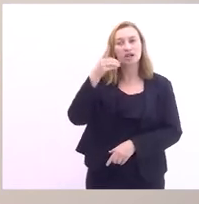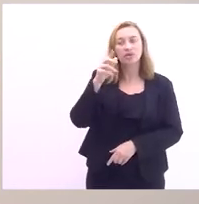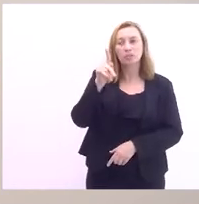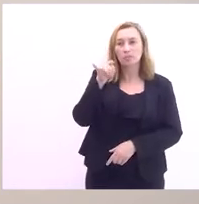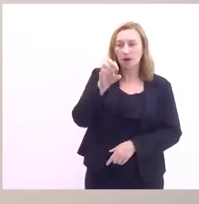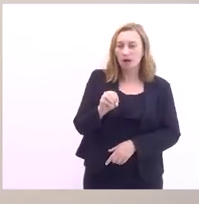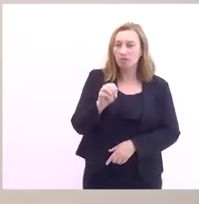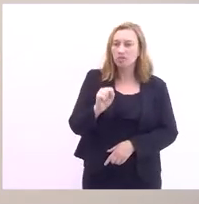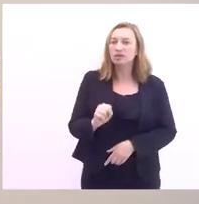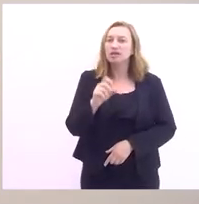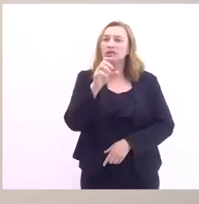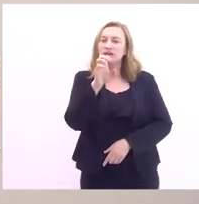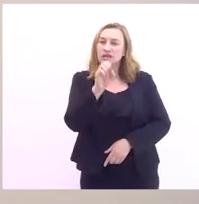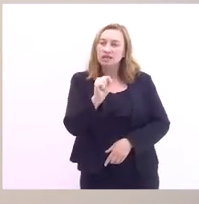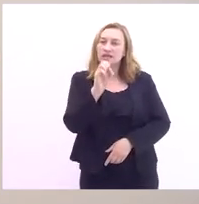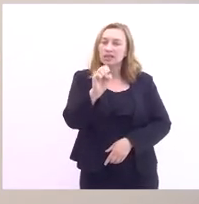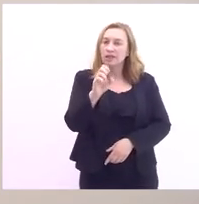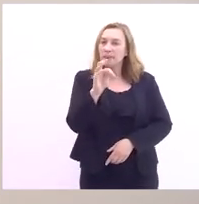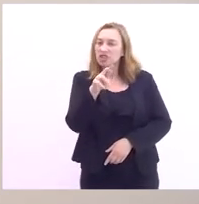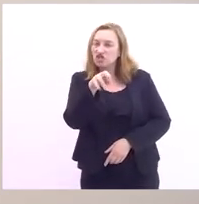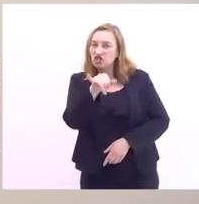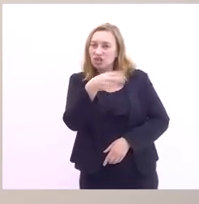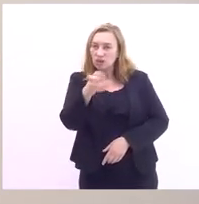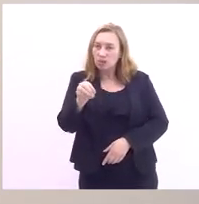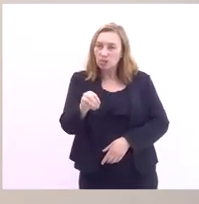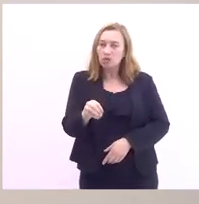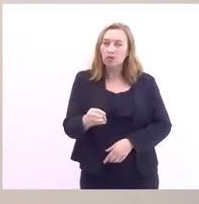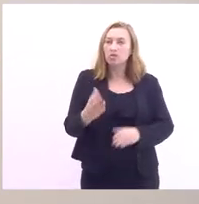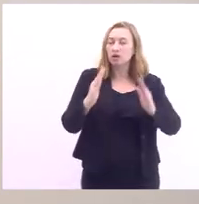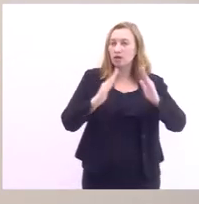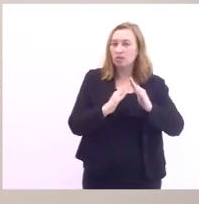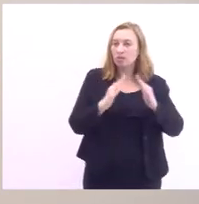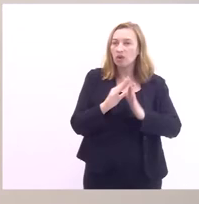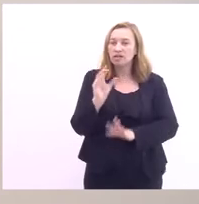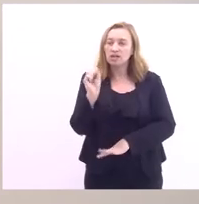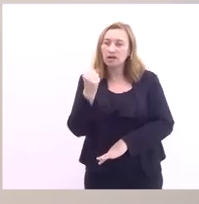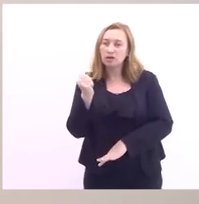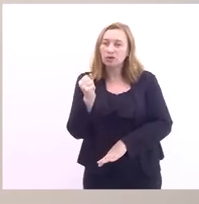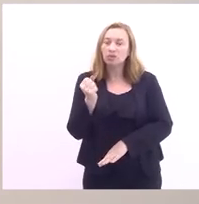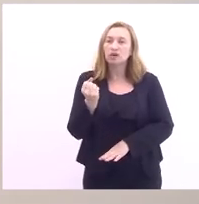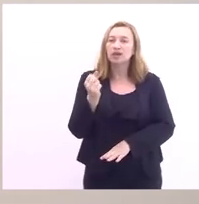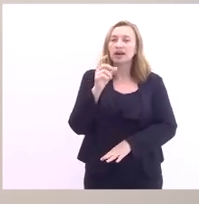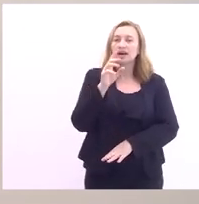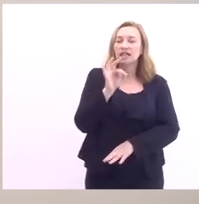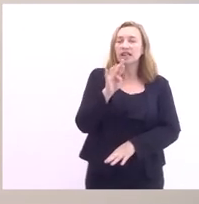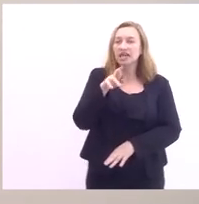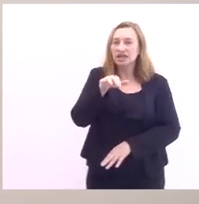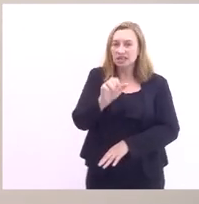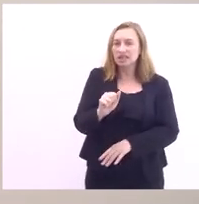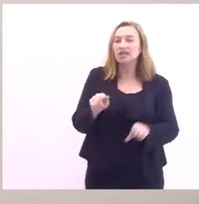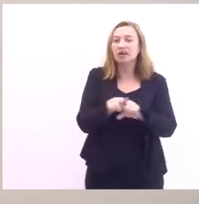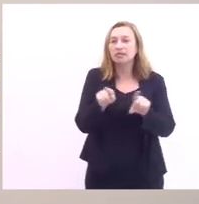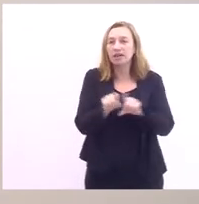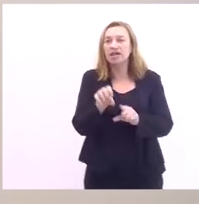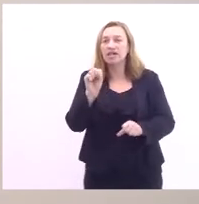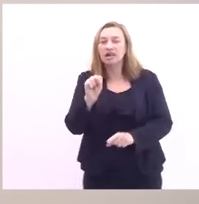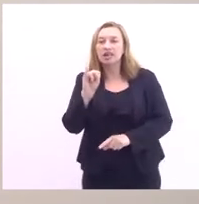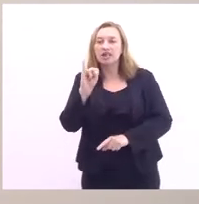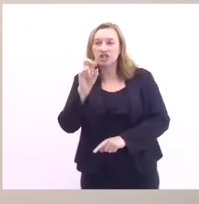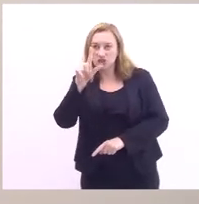Sebastião, conhecido como Tião, morador de Saracuruna, a Clícia e o Silvio, que também estão